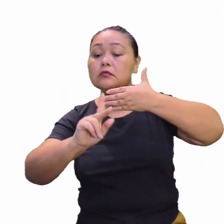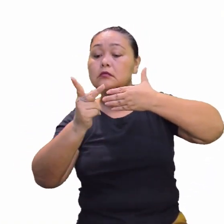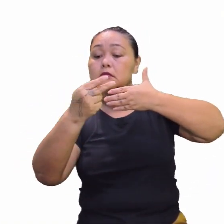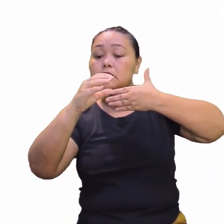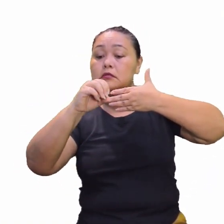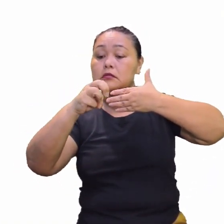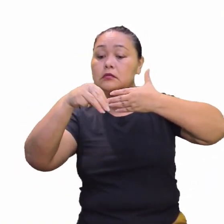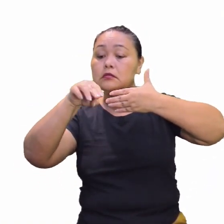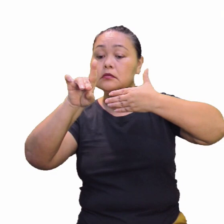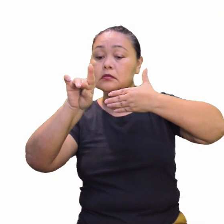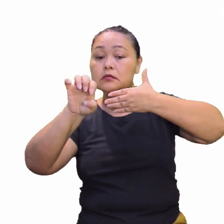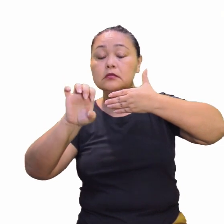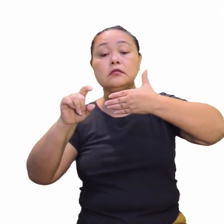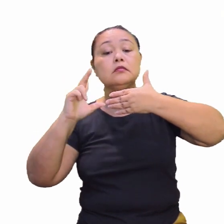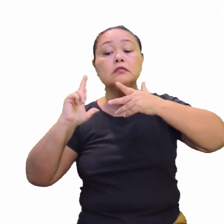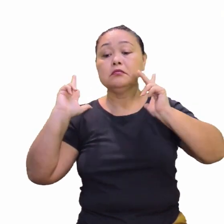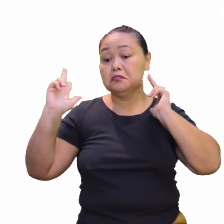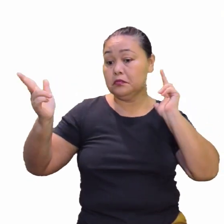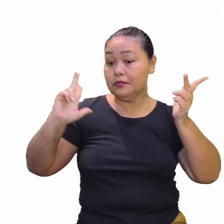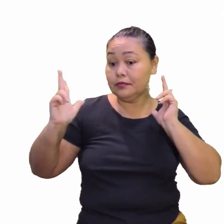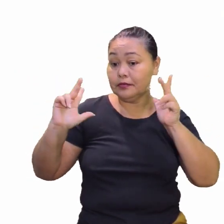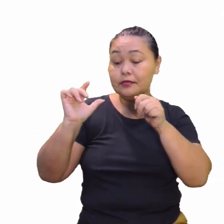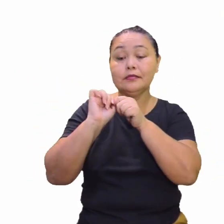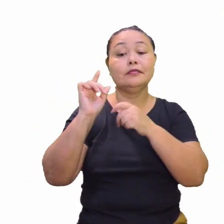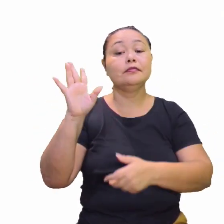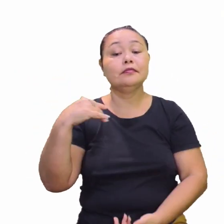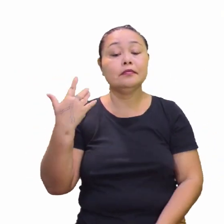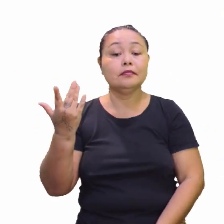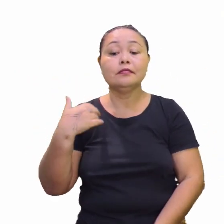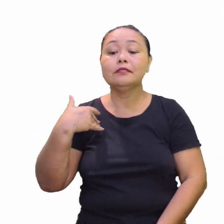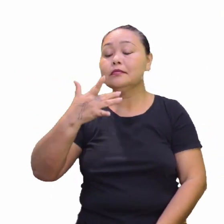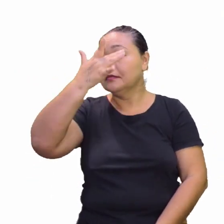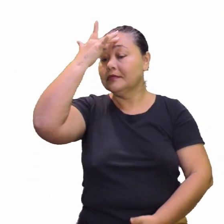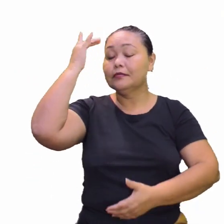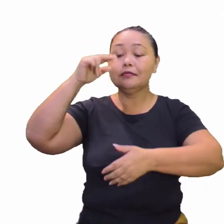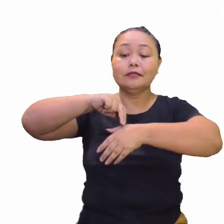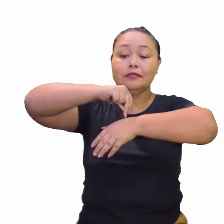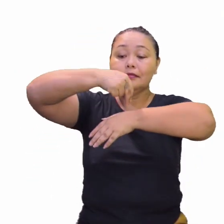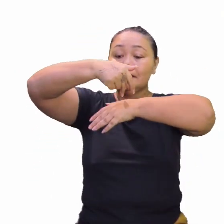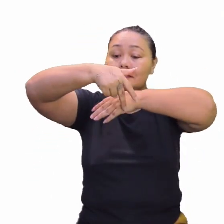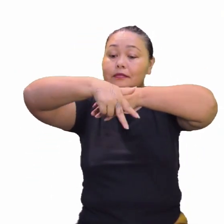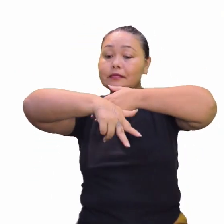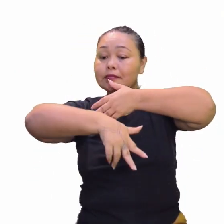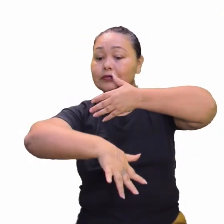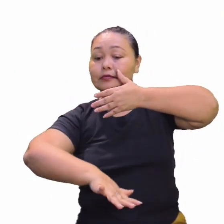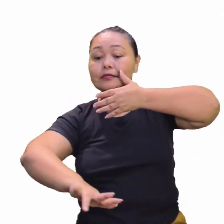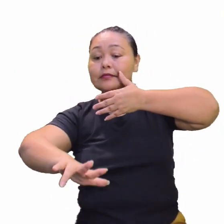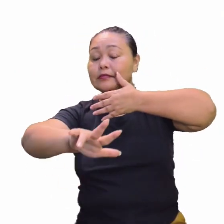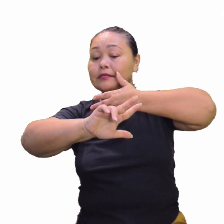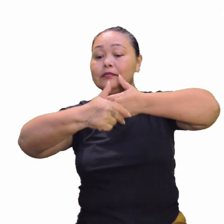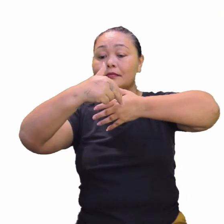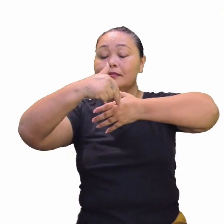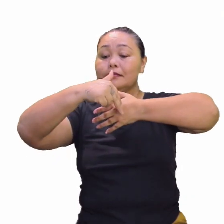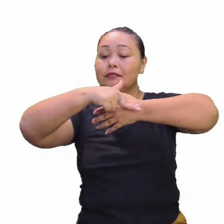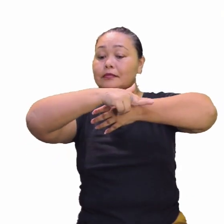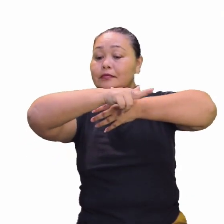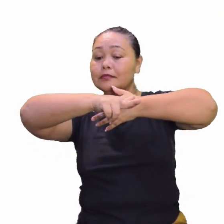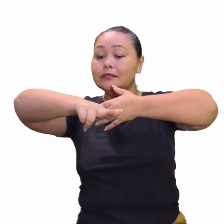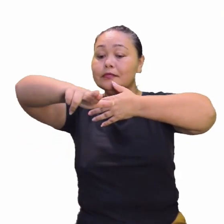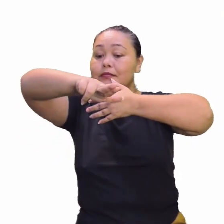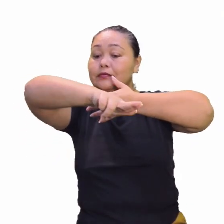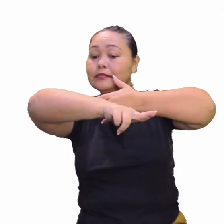Ali seria um tipo de turismo de aventura. As Exatamente. pessoas vão lá só para descer ali o parapeito ali. É